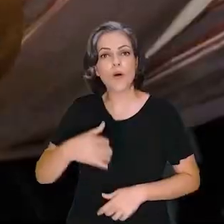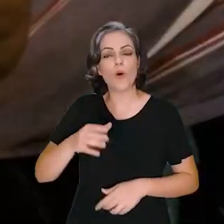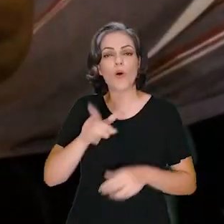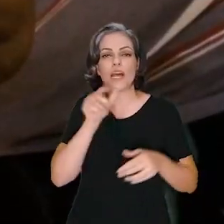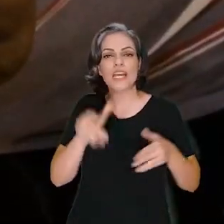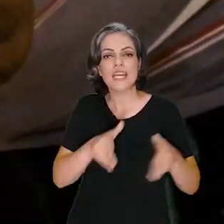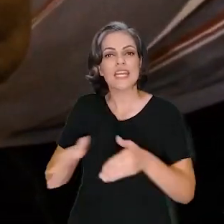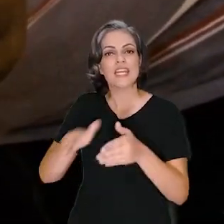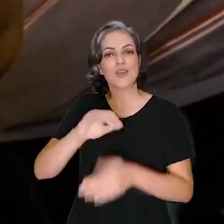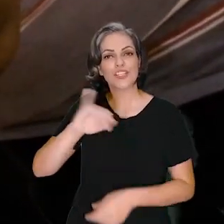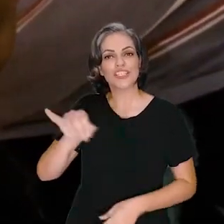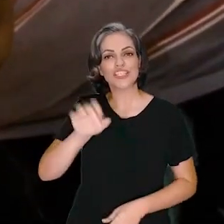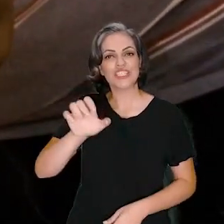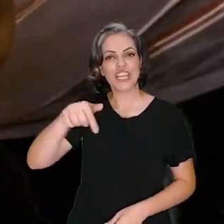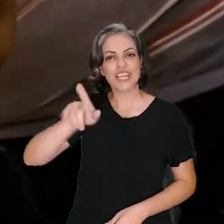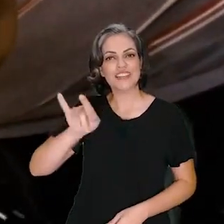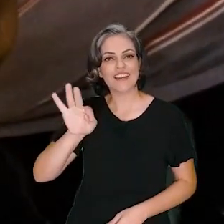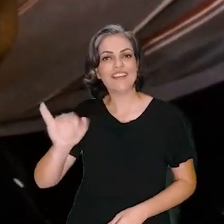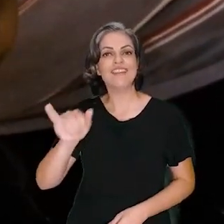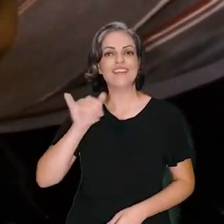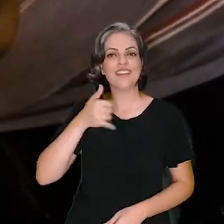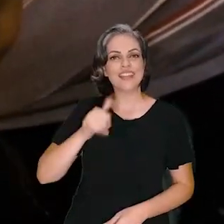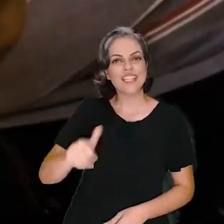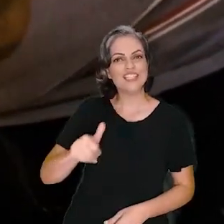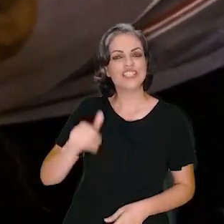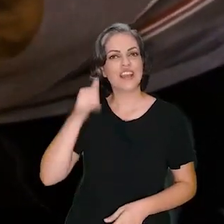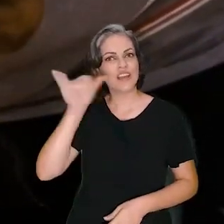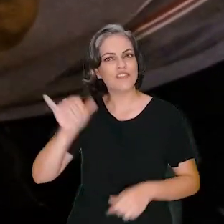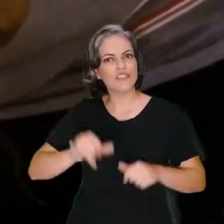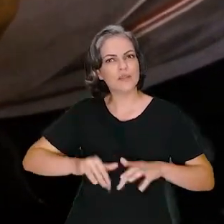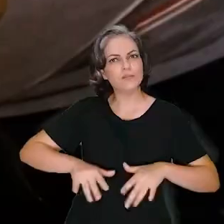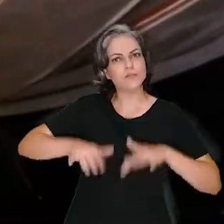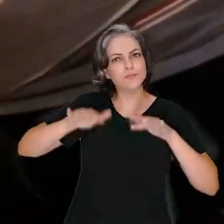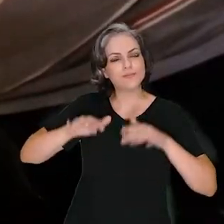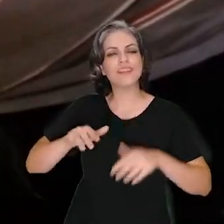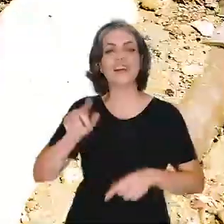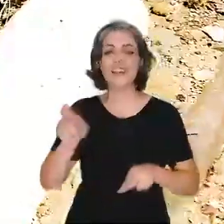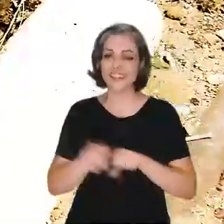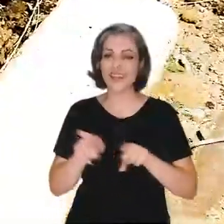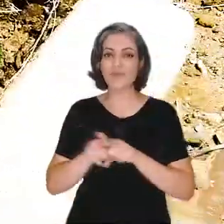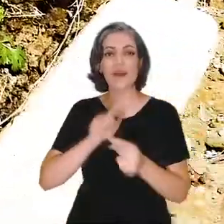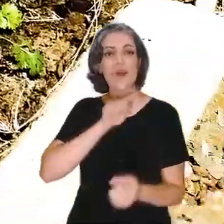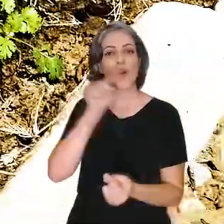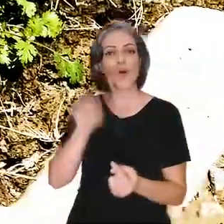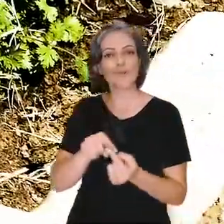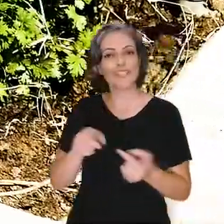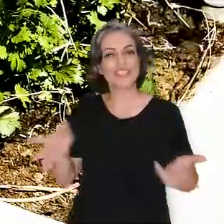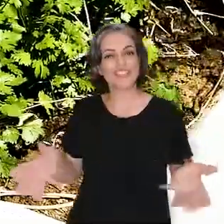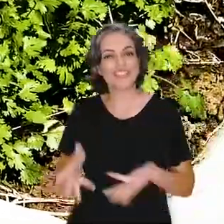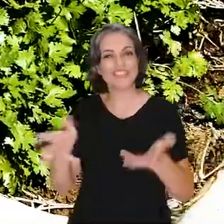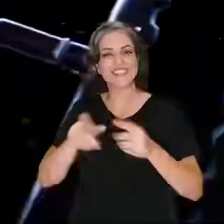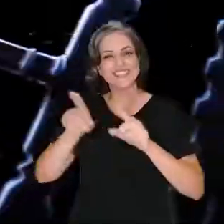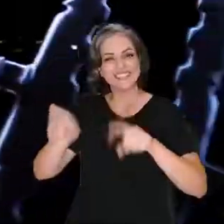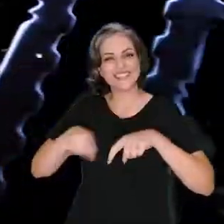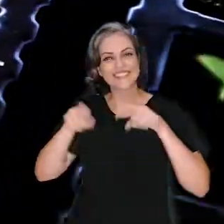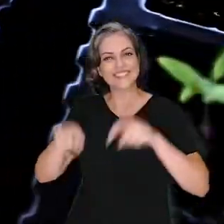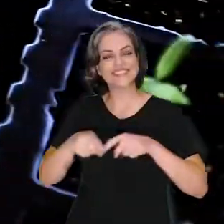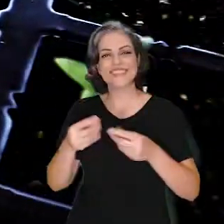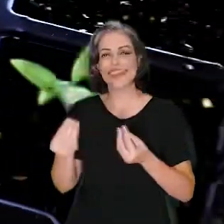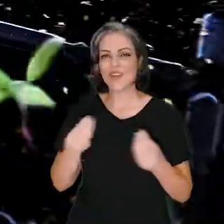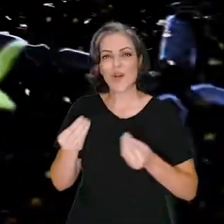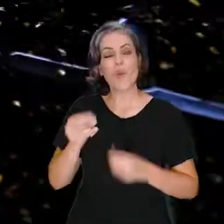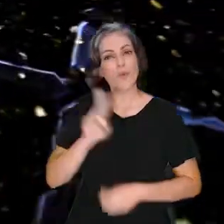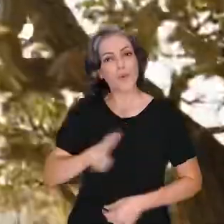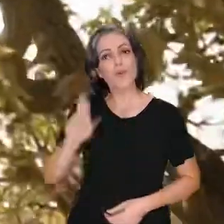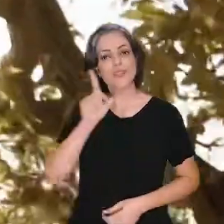a geração de energia elétrica e o controle de cheias. Além disso, o objetivo é também estimular a produção agrícola